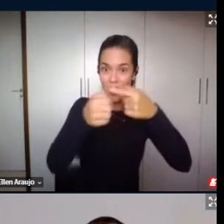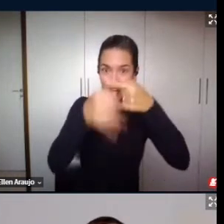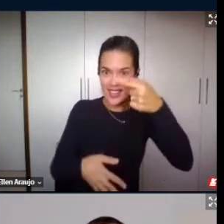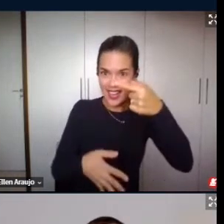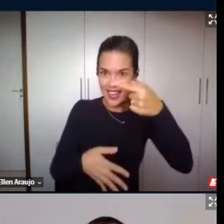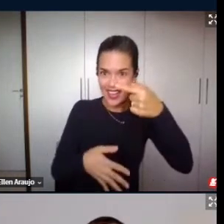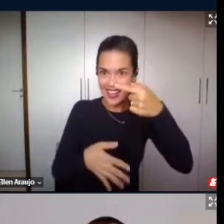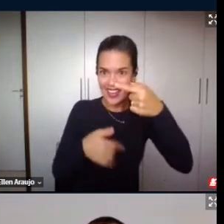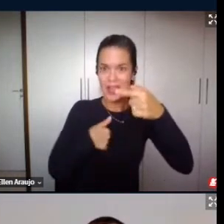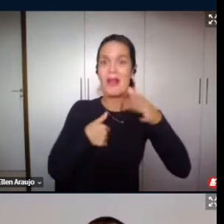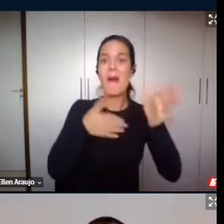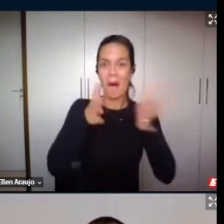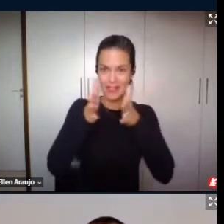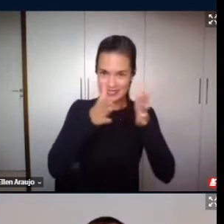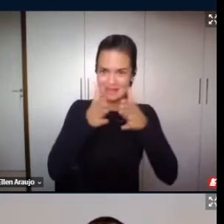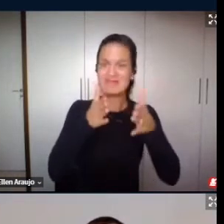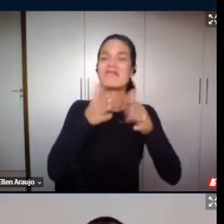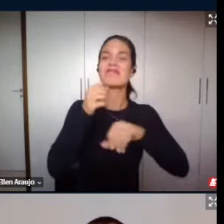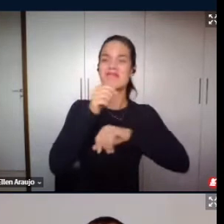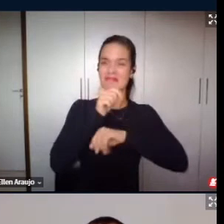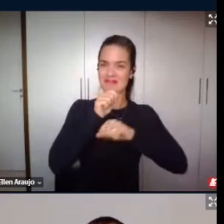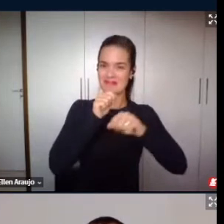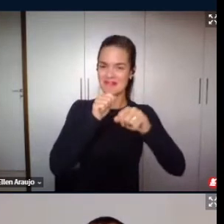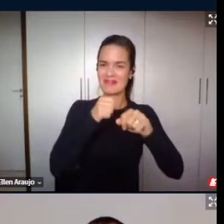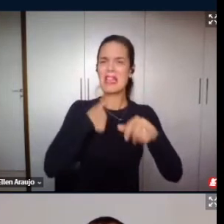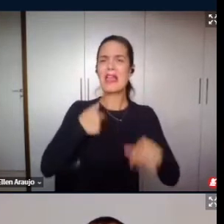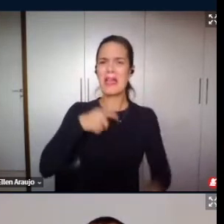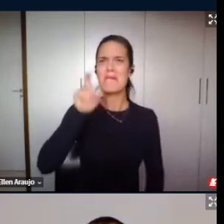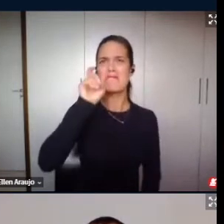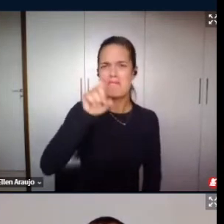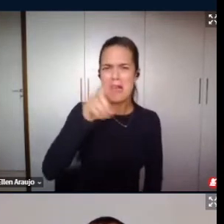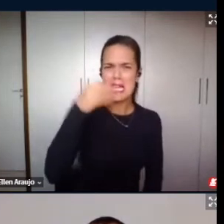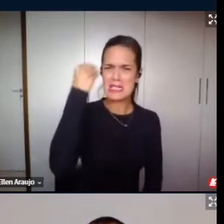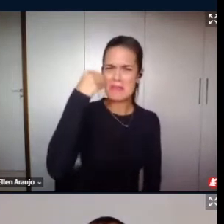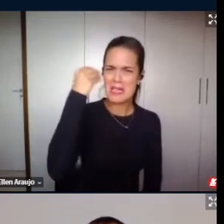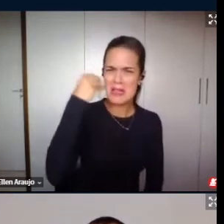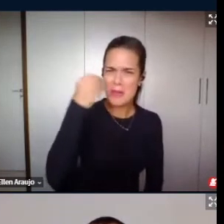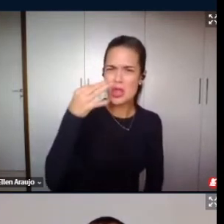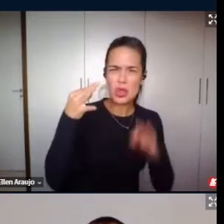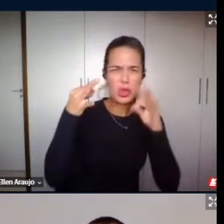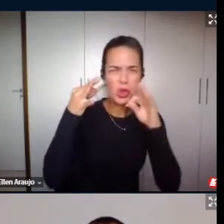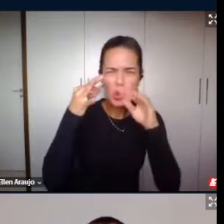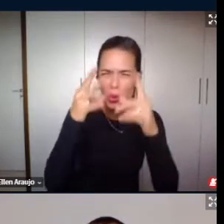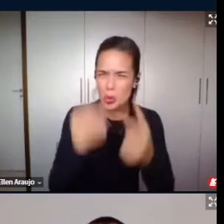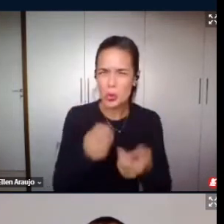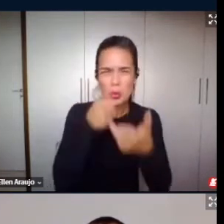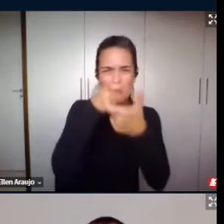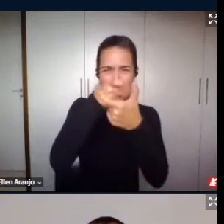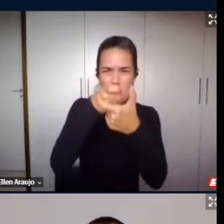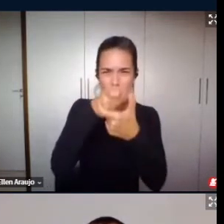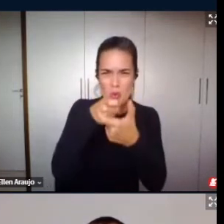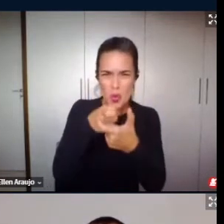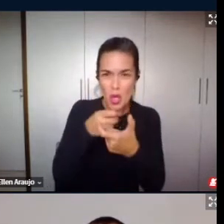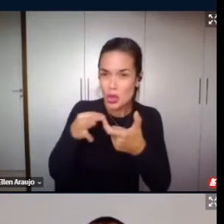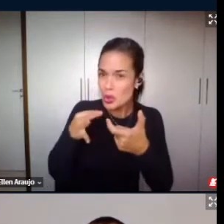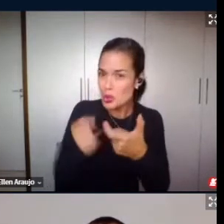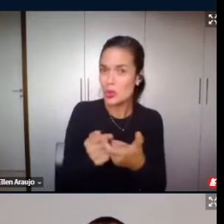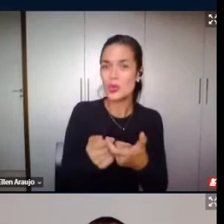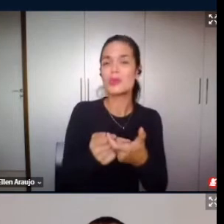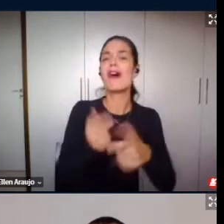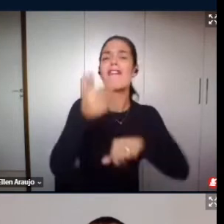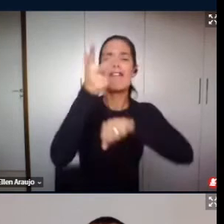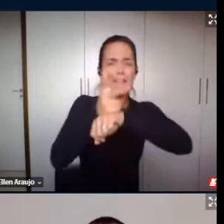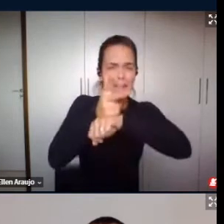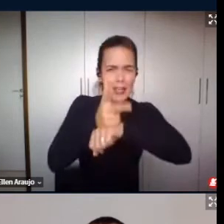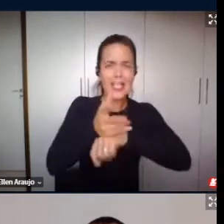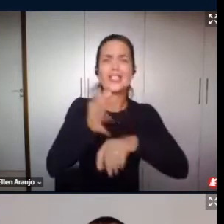eu acessei, eu fui lá, cliquei em todas as entradas, assisti os vídeos,